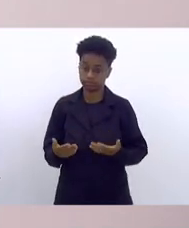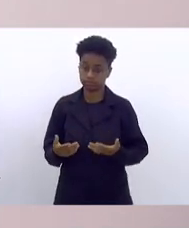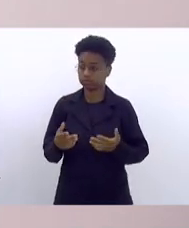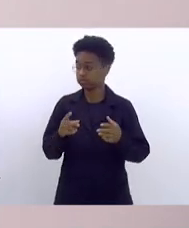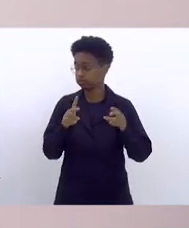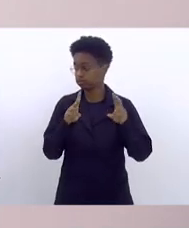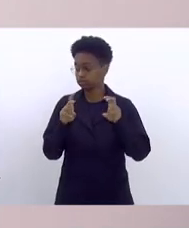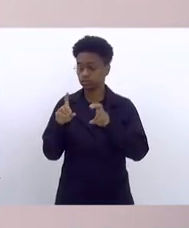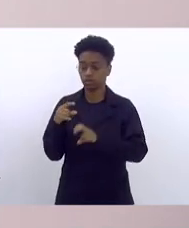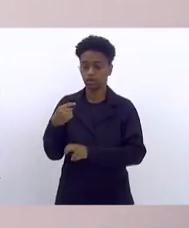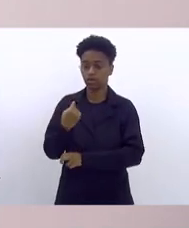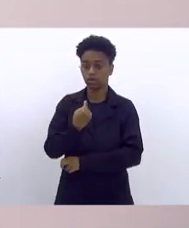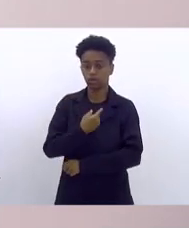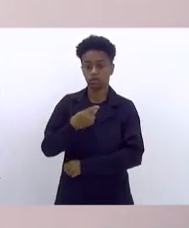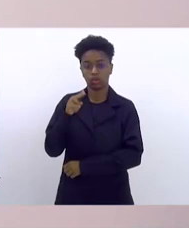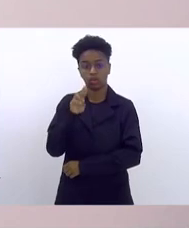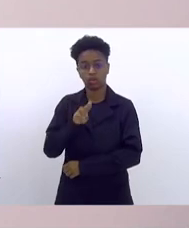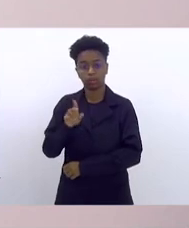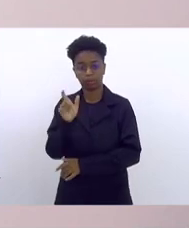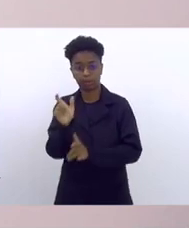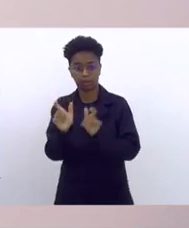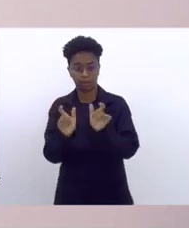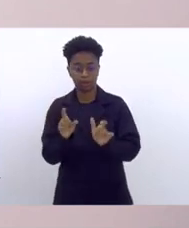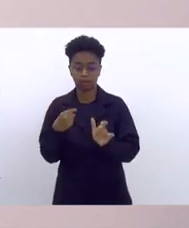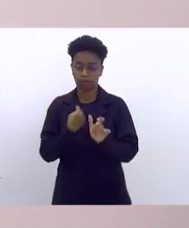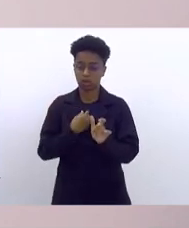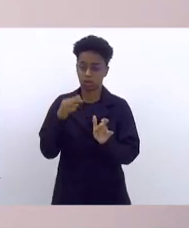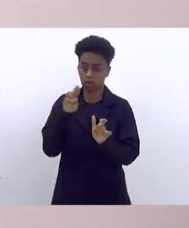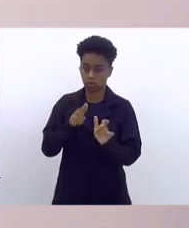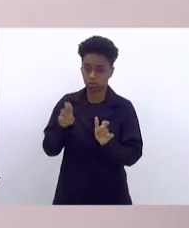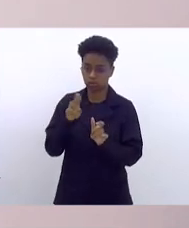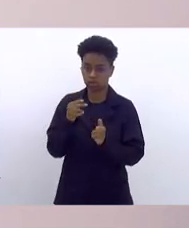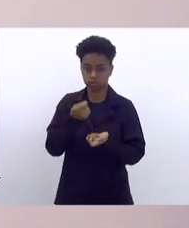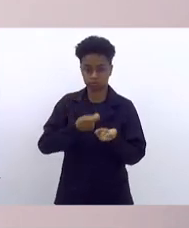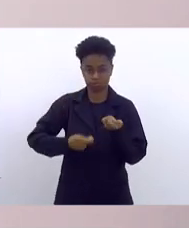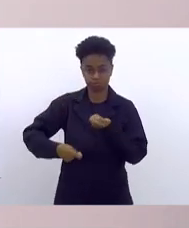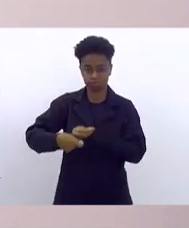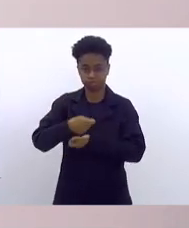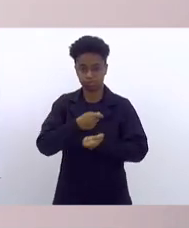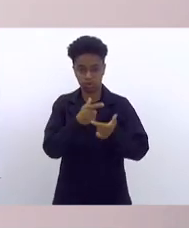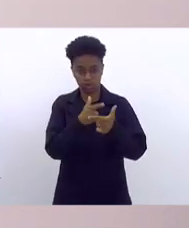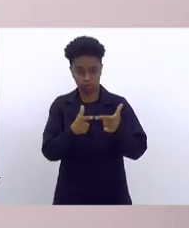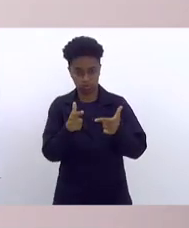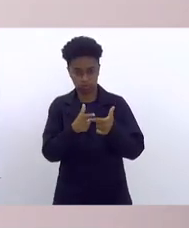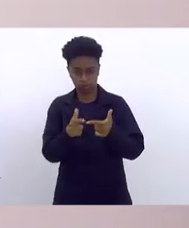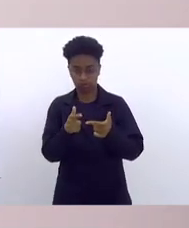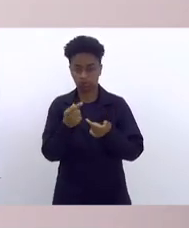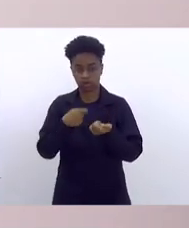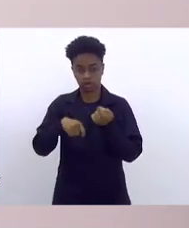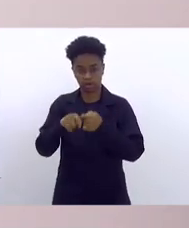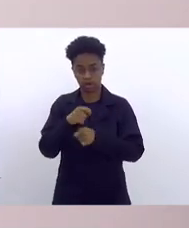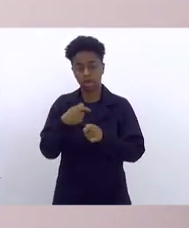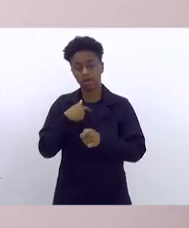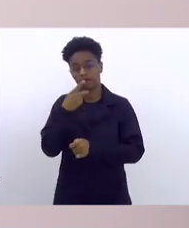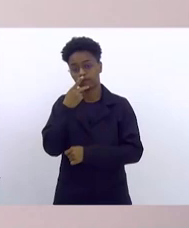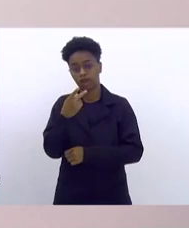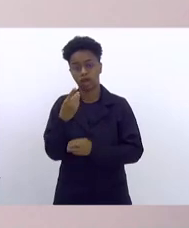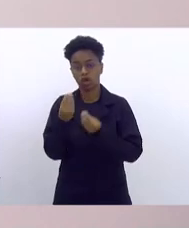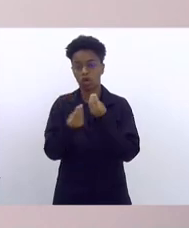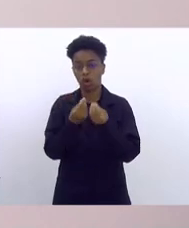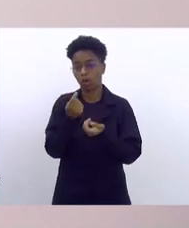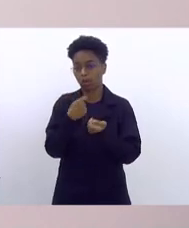usamos muito na mediação de conflitos que é justamente o tema que me trouxe aqui para falar como a mediação de